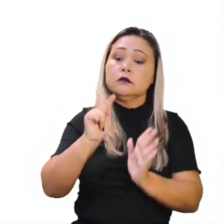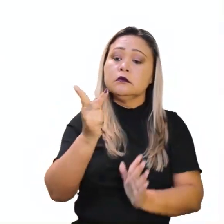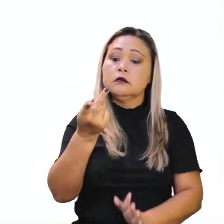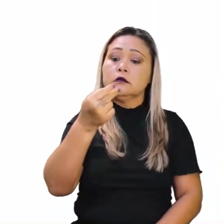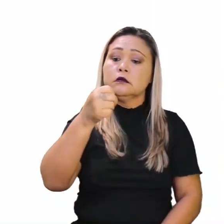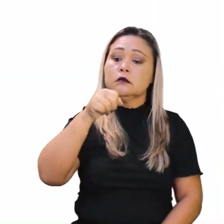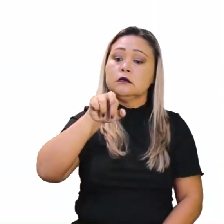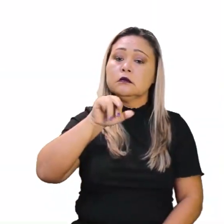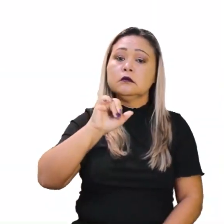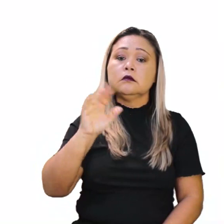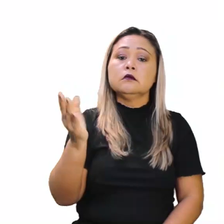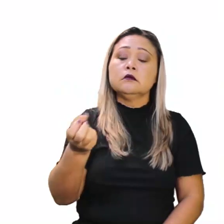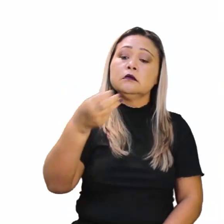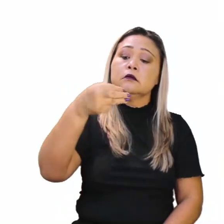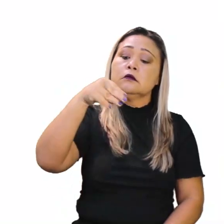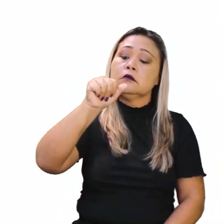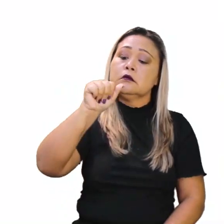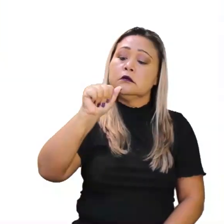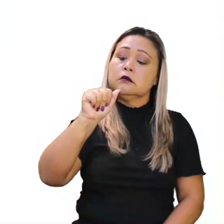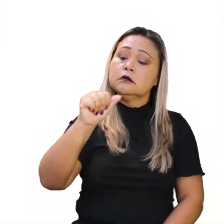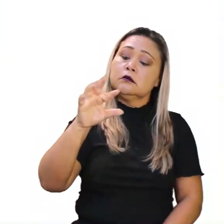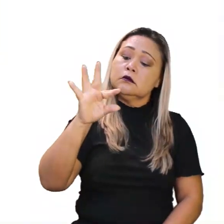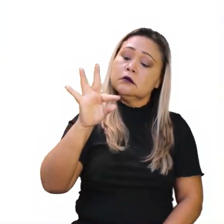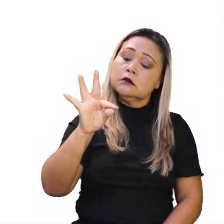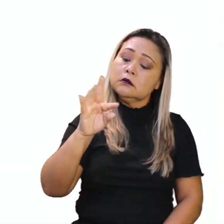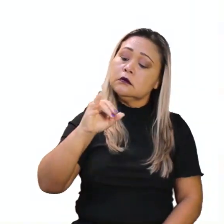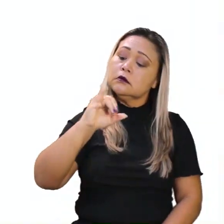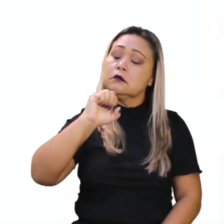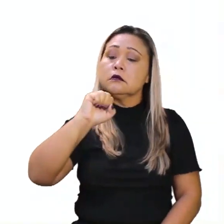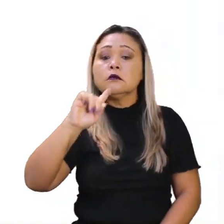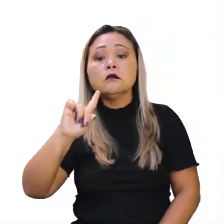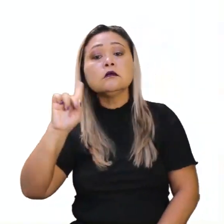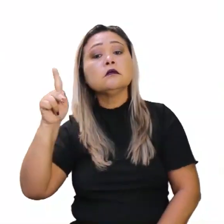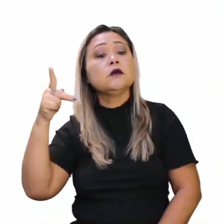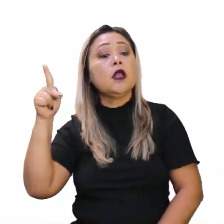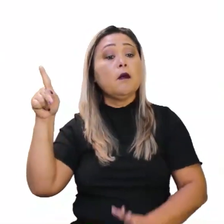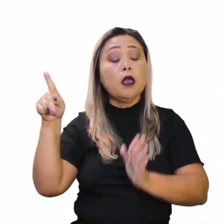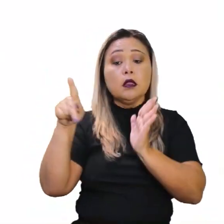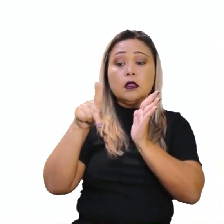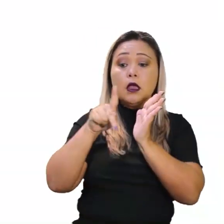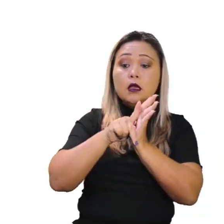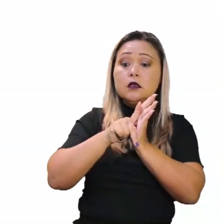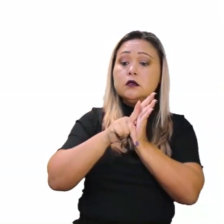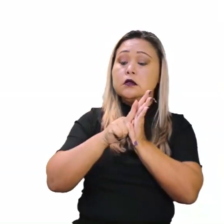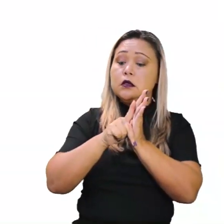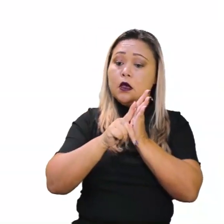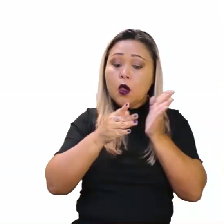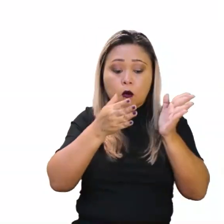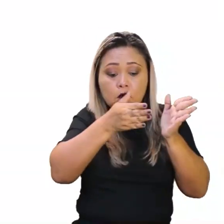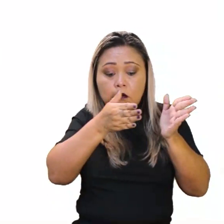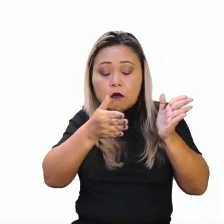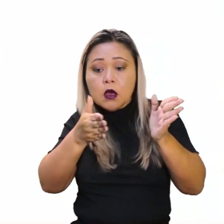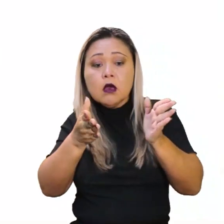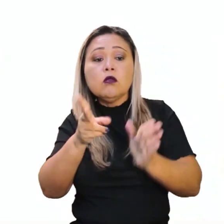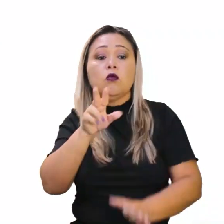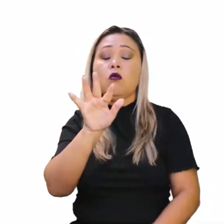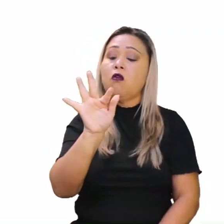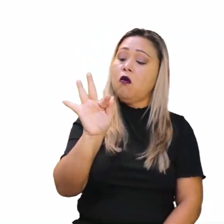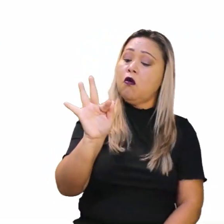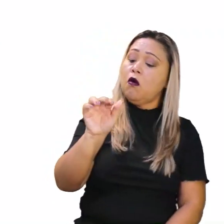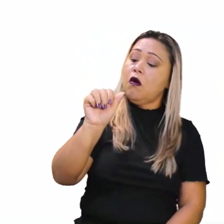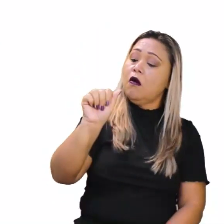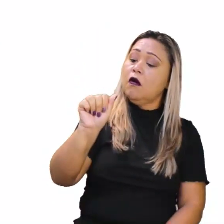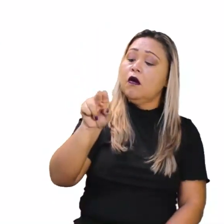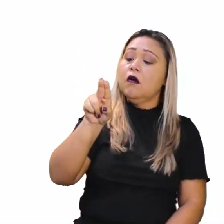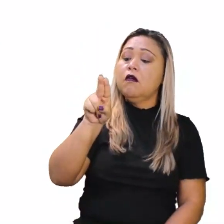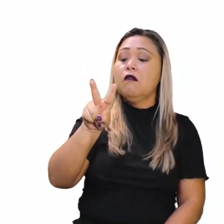tendência fauvista, é da época do fauvismo, ok? Então, na pintura, a simplificação das formas